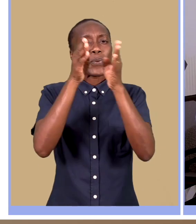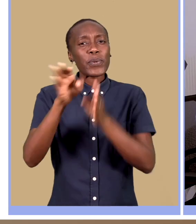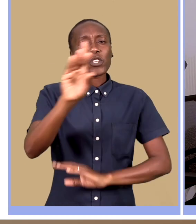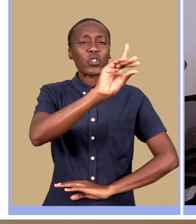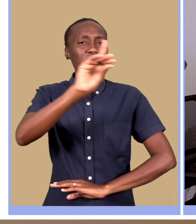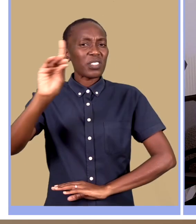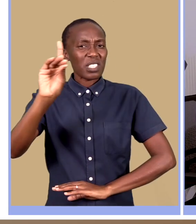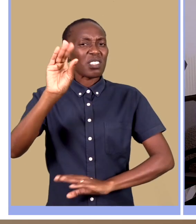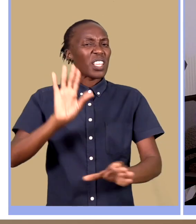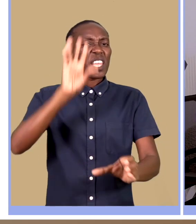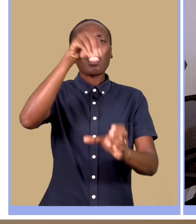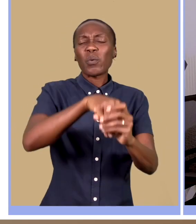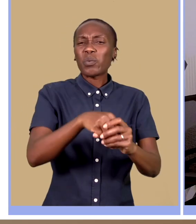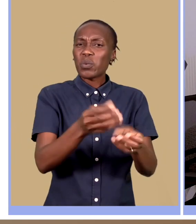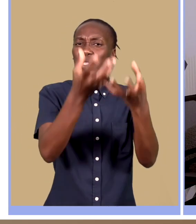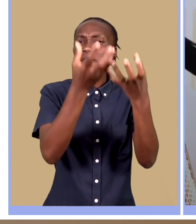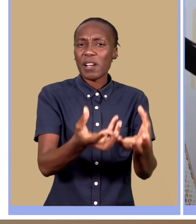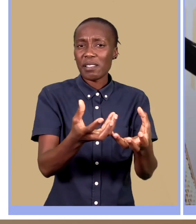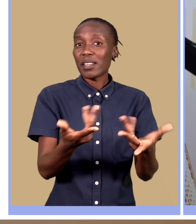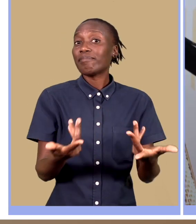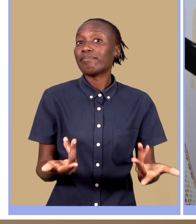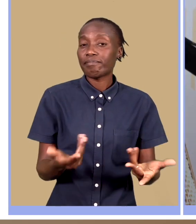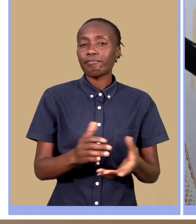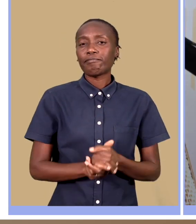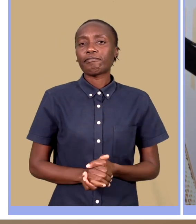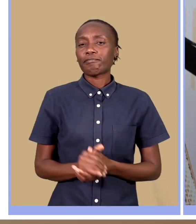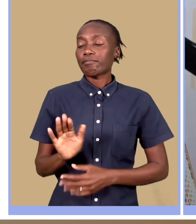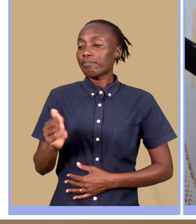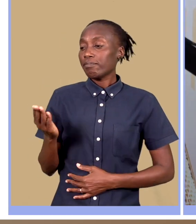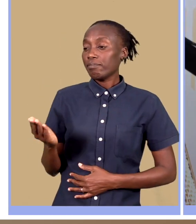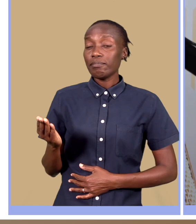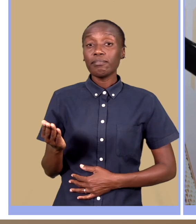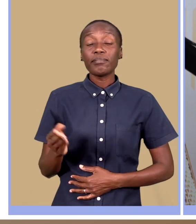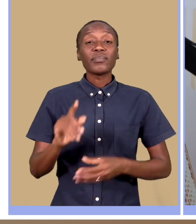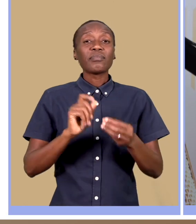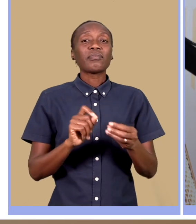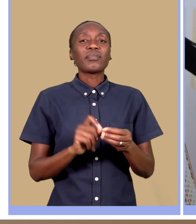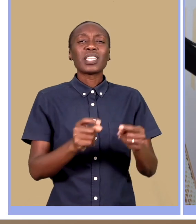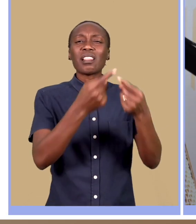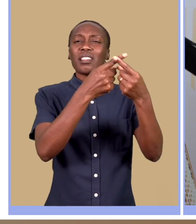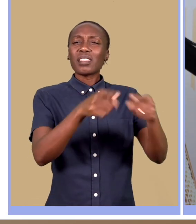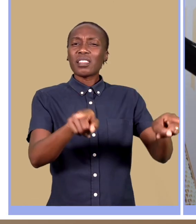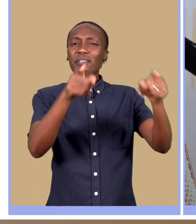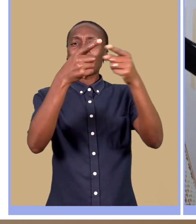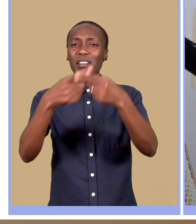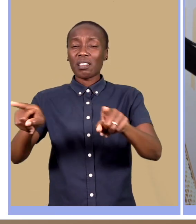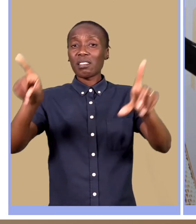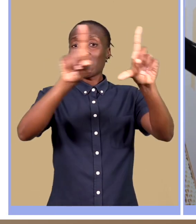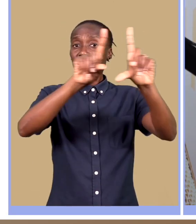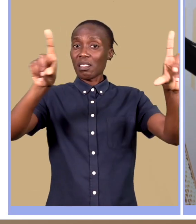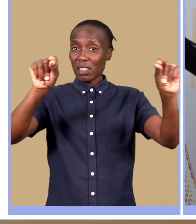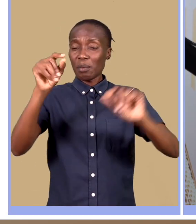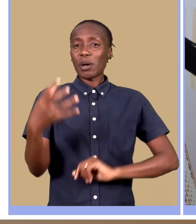com deficiência não estão lá inseridas. Bom, eu acho que tem várias questões que nós poderíamos